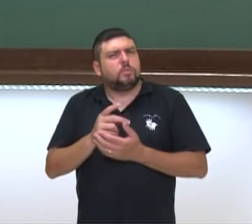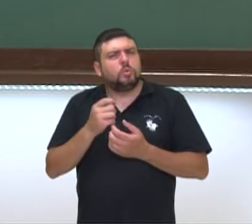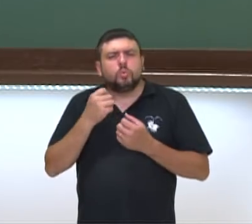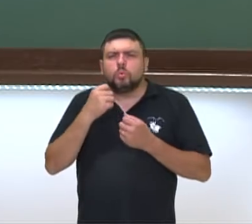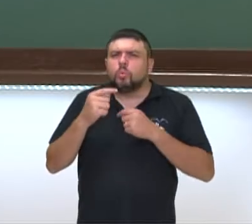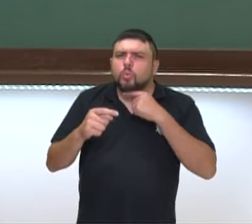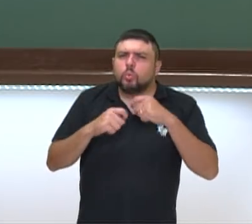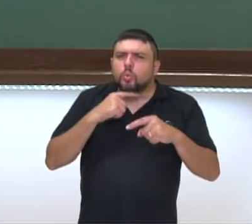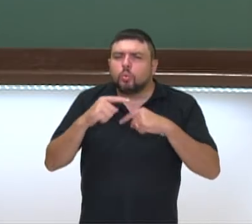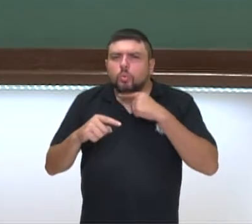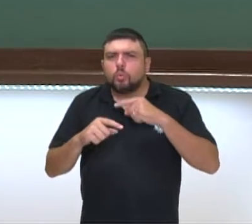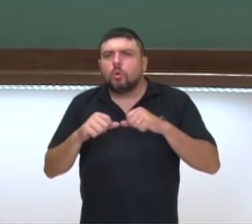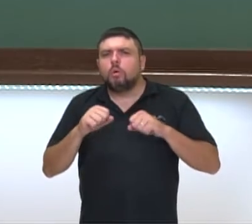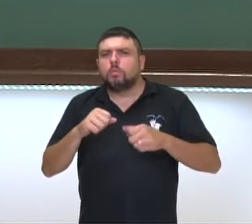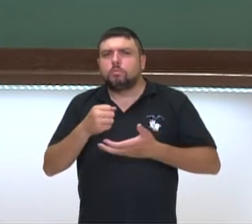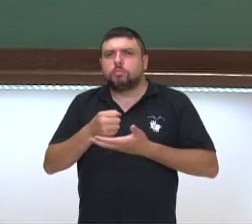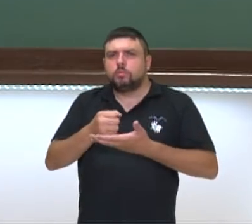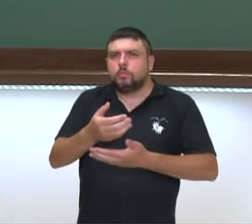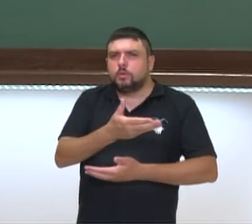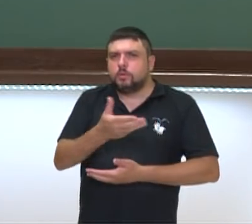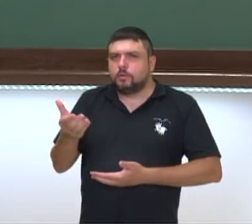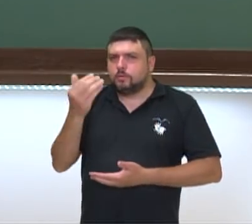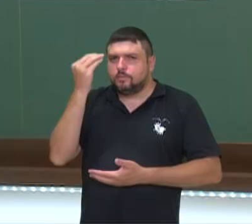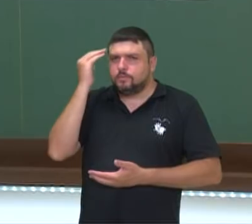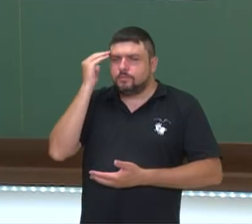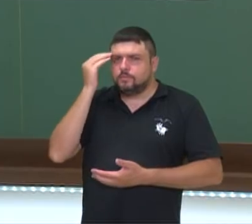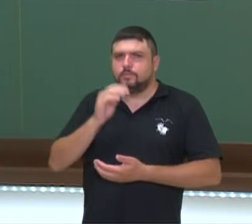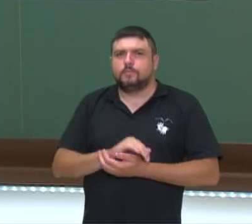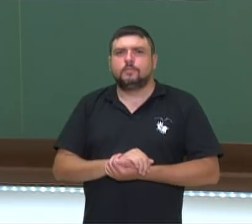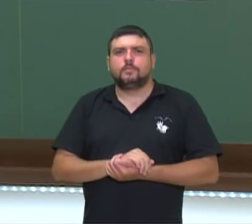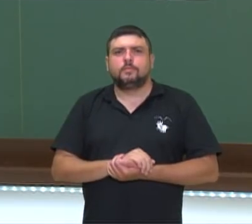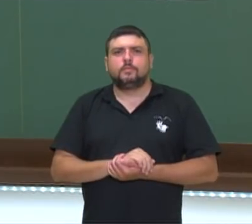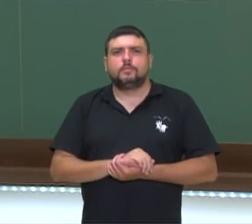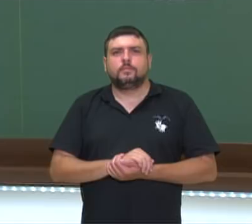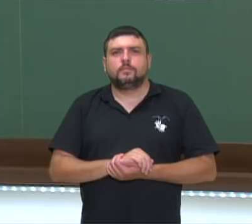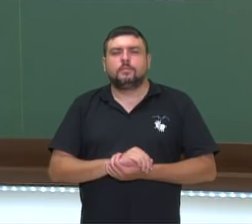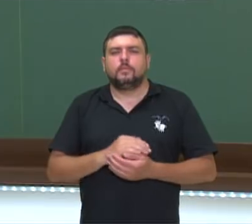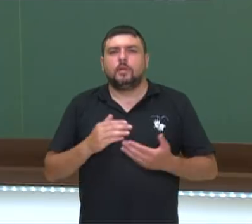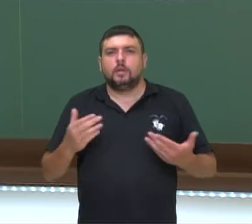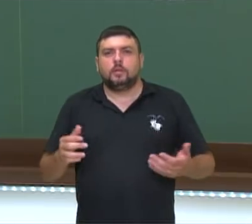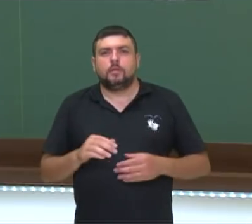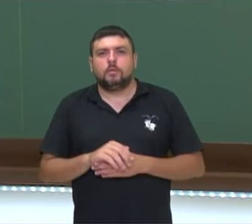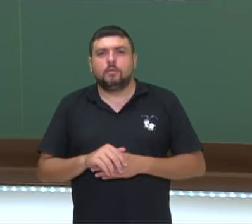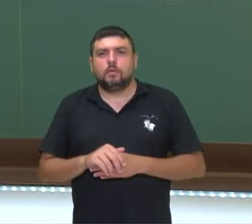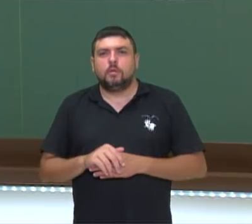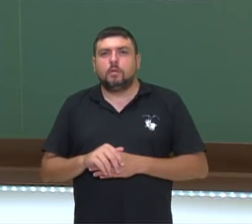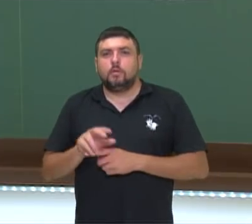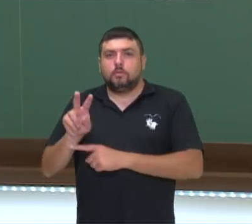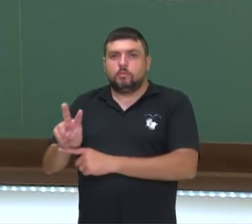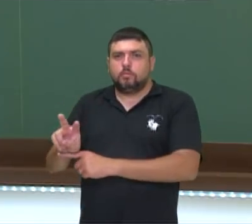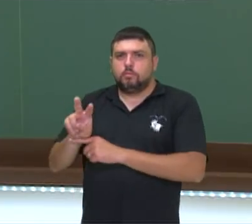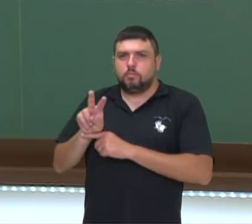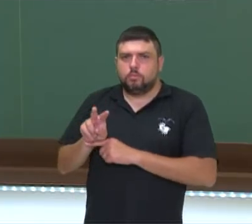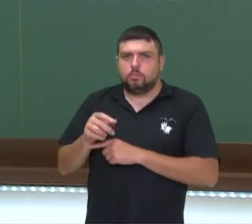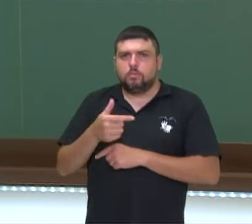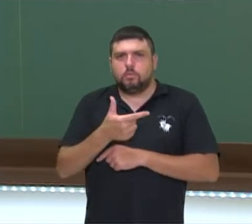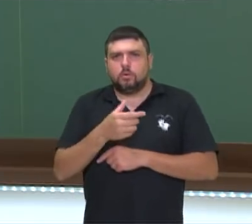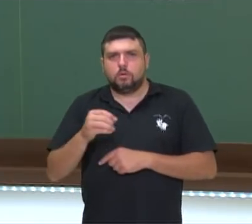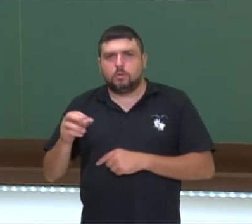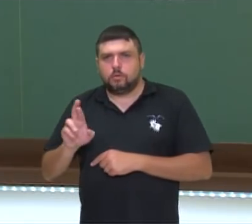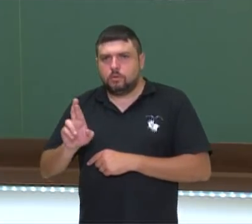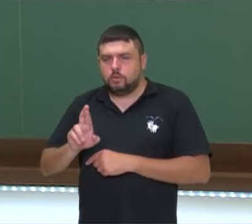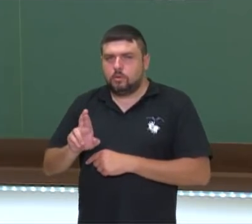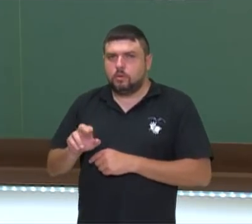pode reforçar o que vocês fizeram. Então aqui, relembrando, então, o João tomou R$200 no sistema de